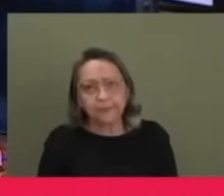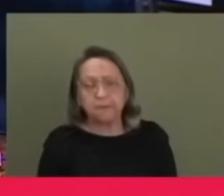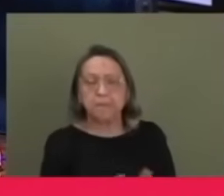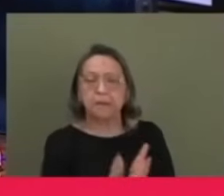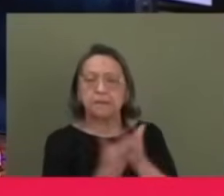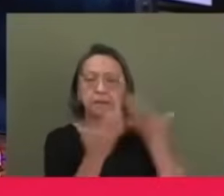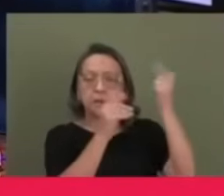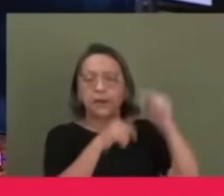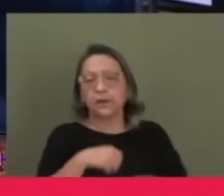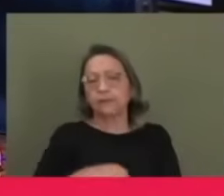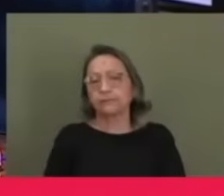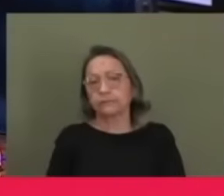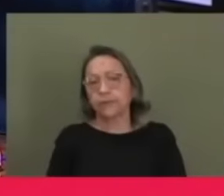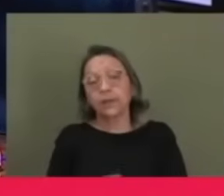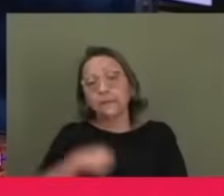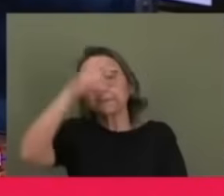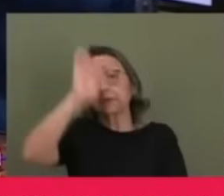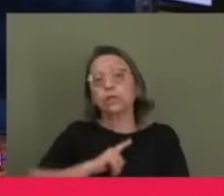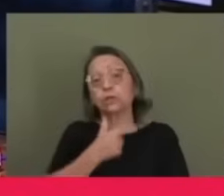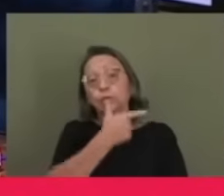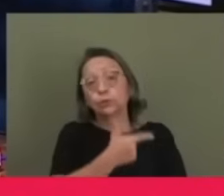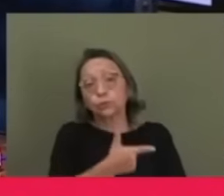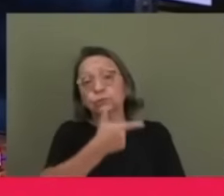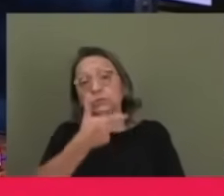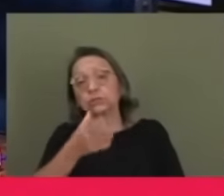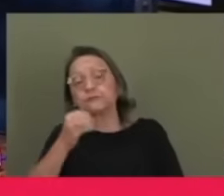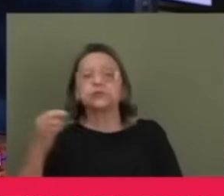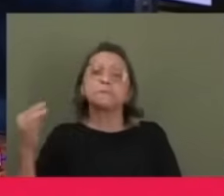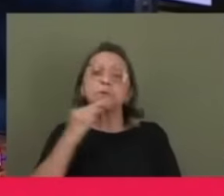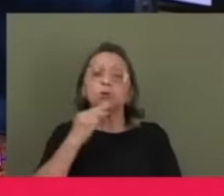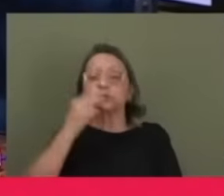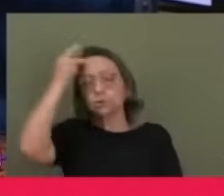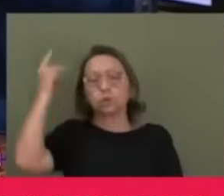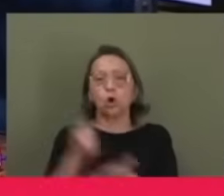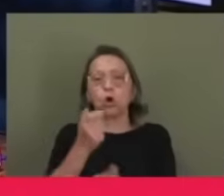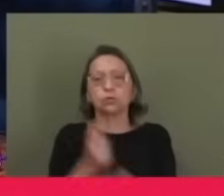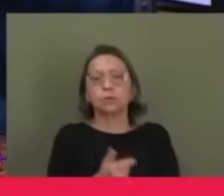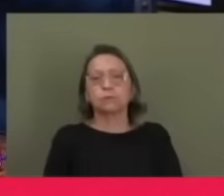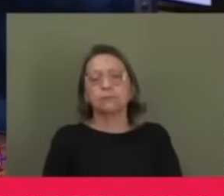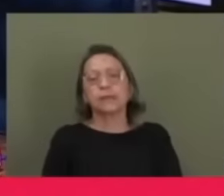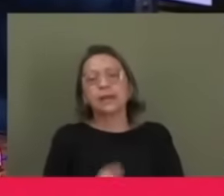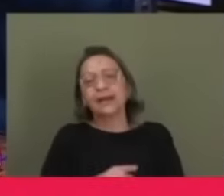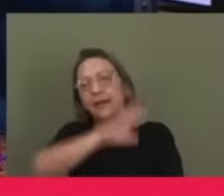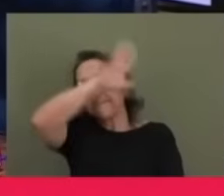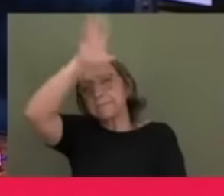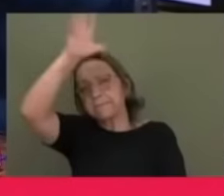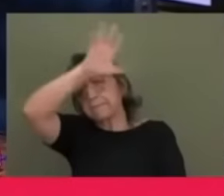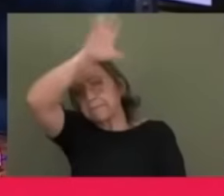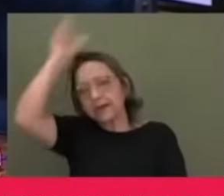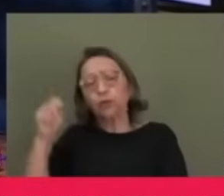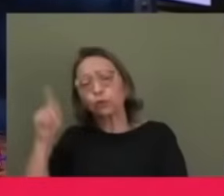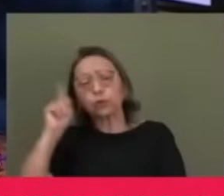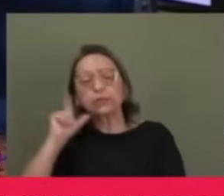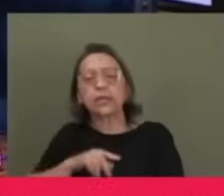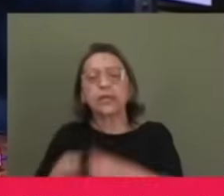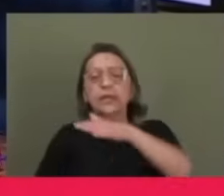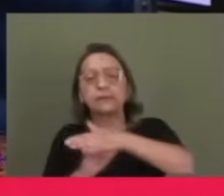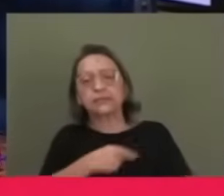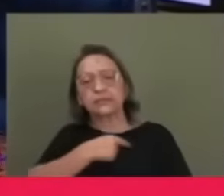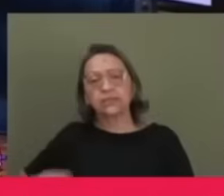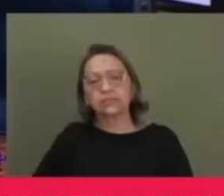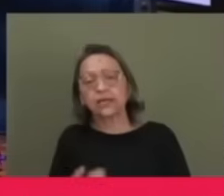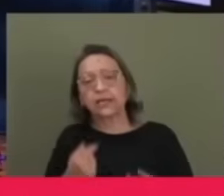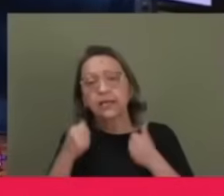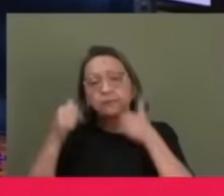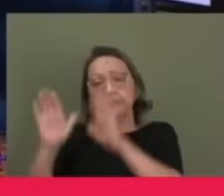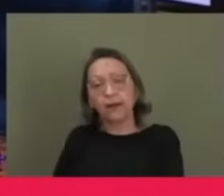Aplaudindo, o Brasil tem 220 milhões de consumidores, rapaz. Lá na Zona Franca, todo dia tem empresa da China, de qualquer país querendo se instalar,